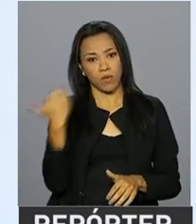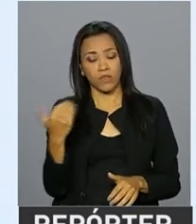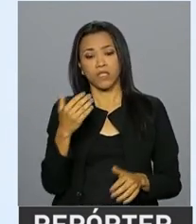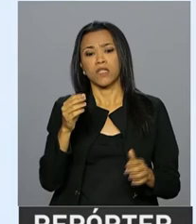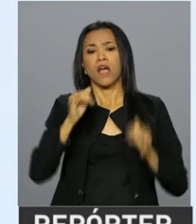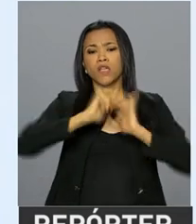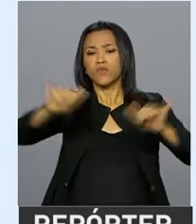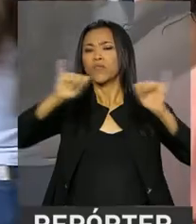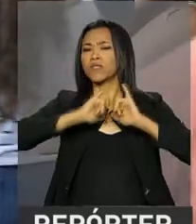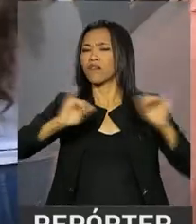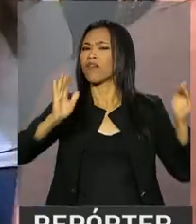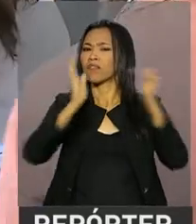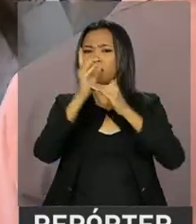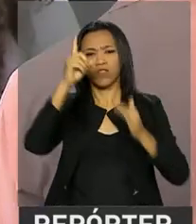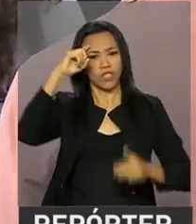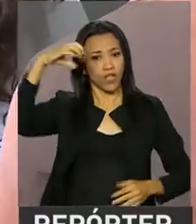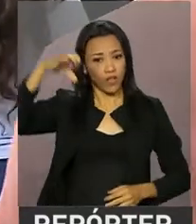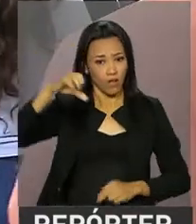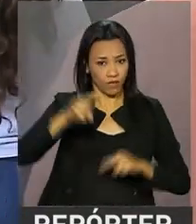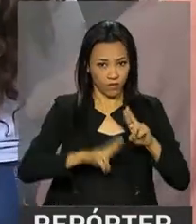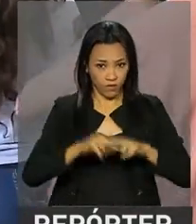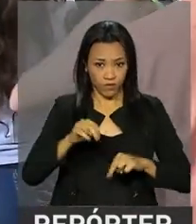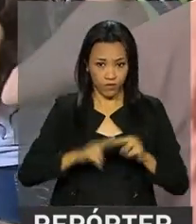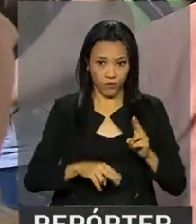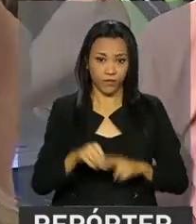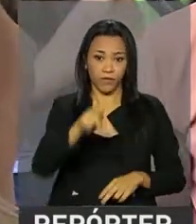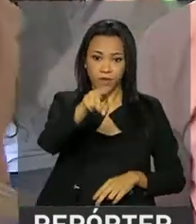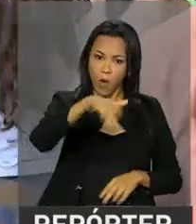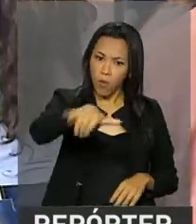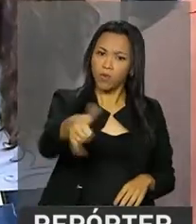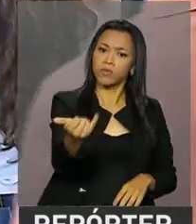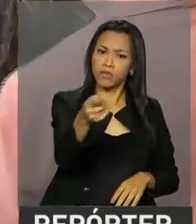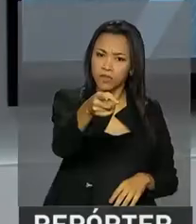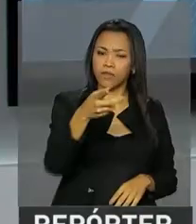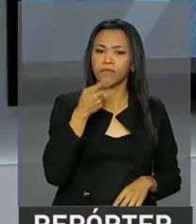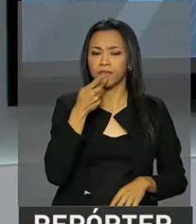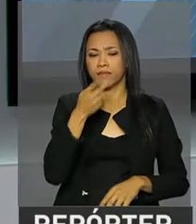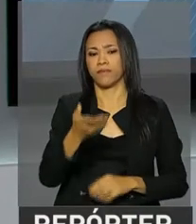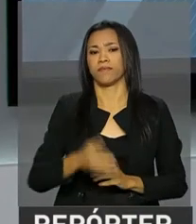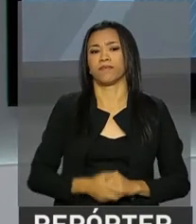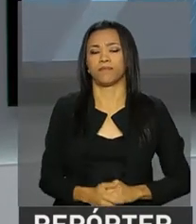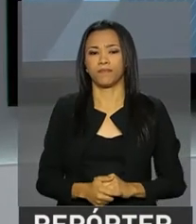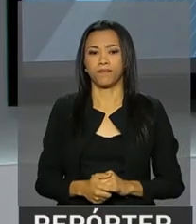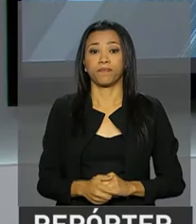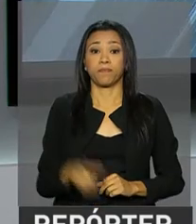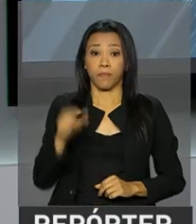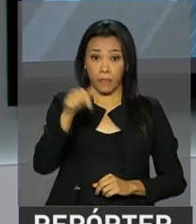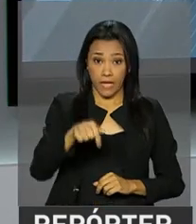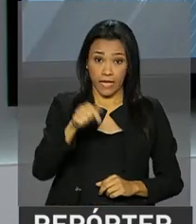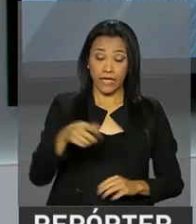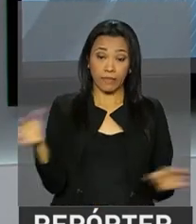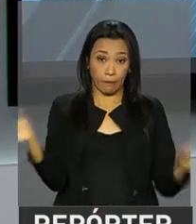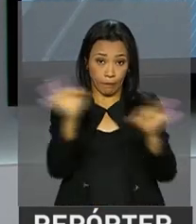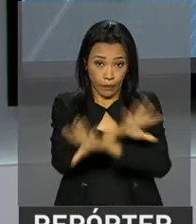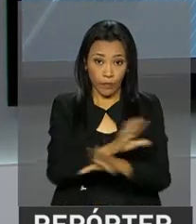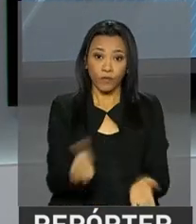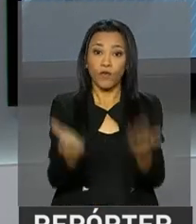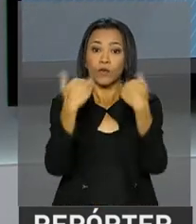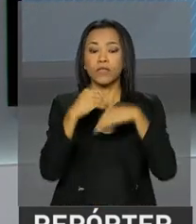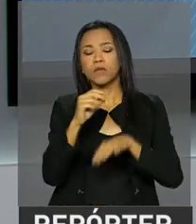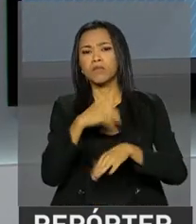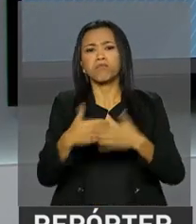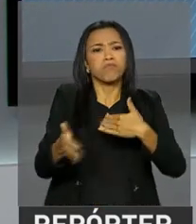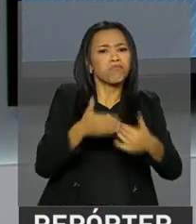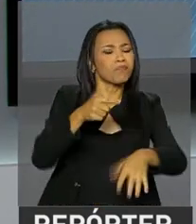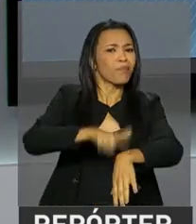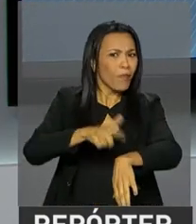até o dia 9 de junho prevenir é uma oportunidade né o repórter nbr fica por aqui voltamos a